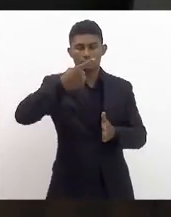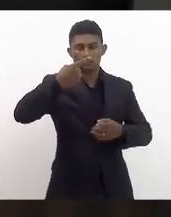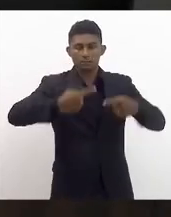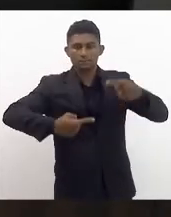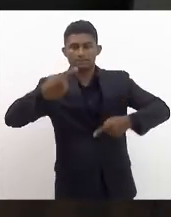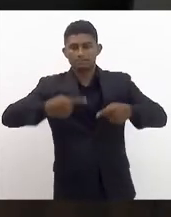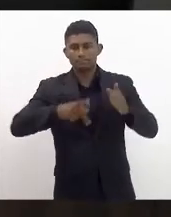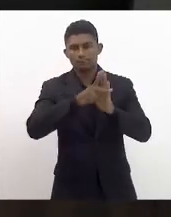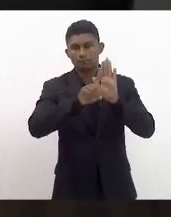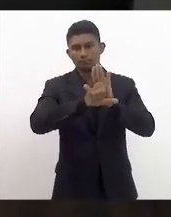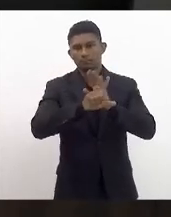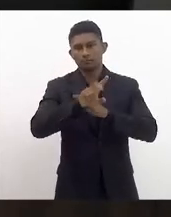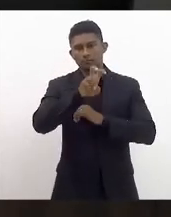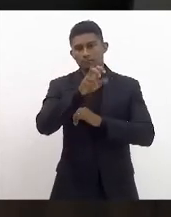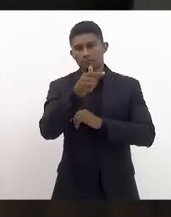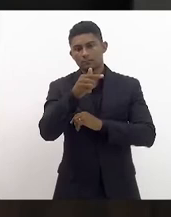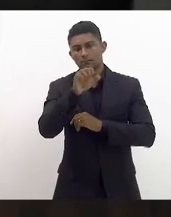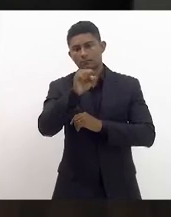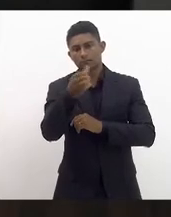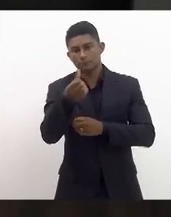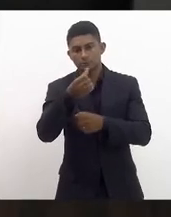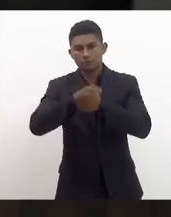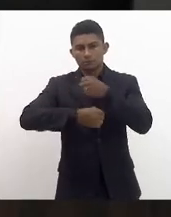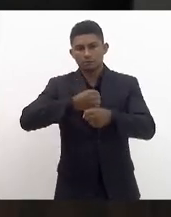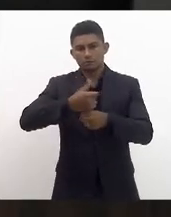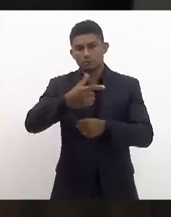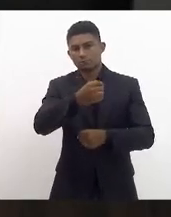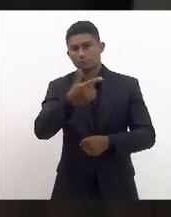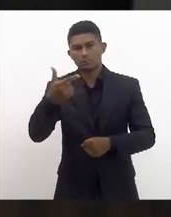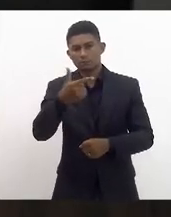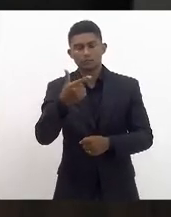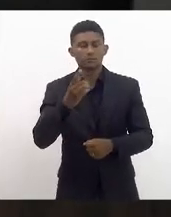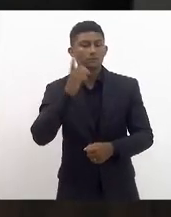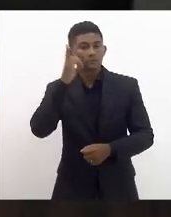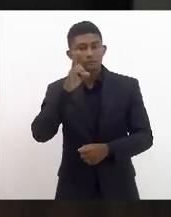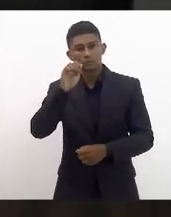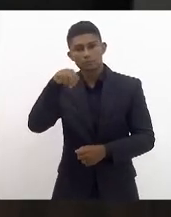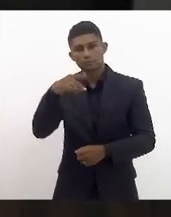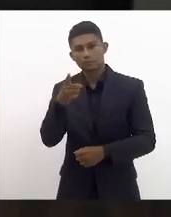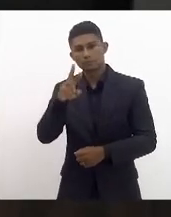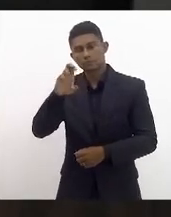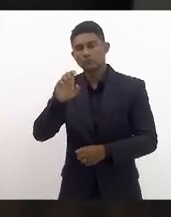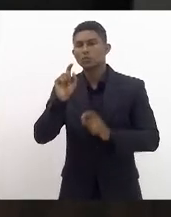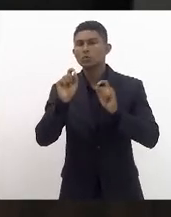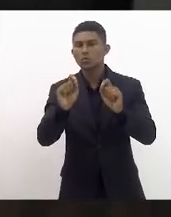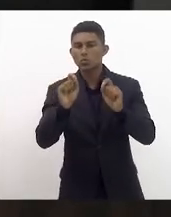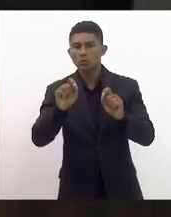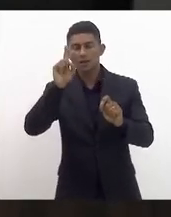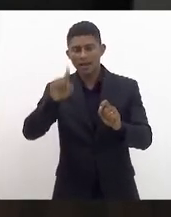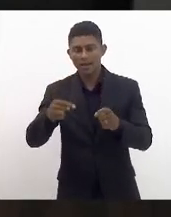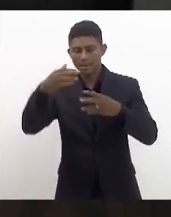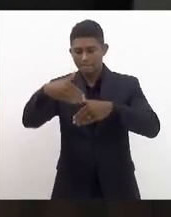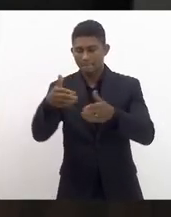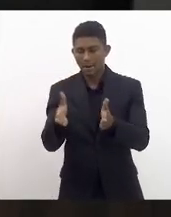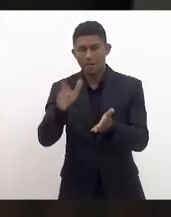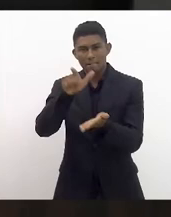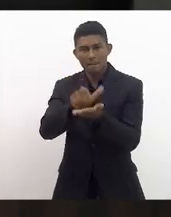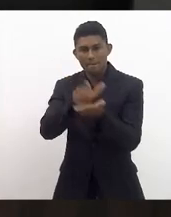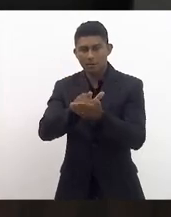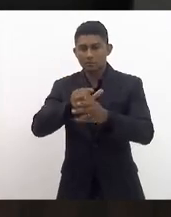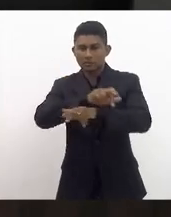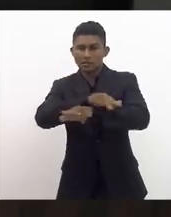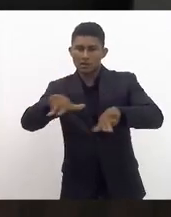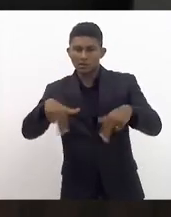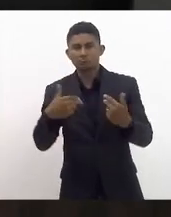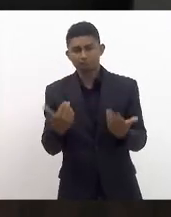de lei 5786 de 22, de autoria do deputado André Ceciliano, que institui regime especial para o setor de embalagens de papel ou de